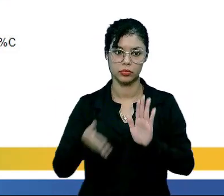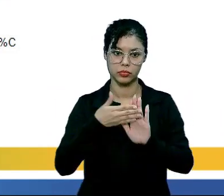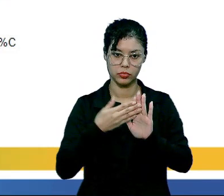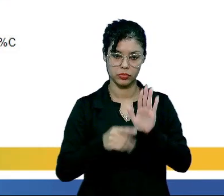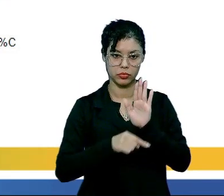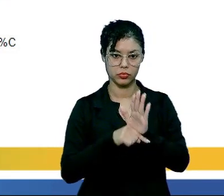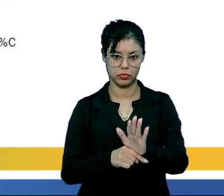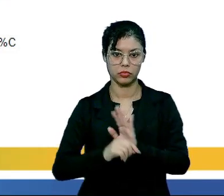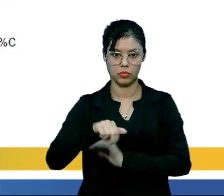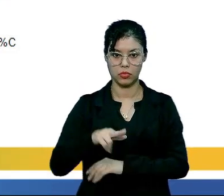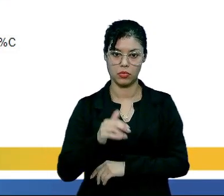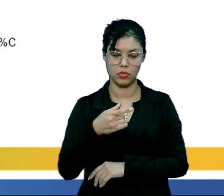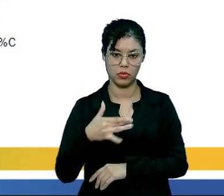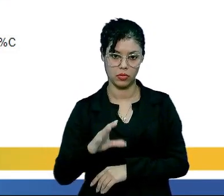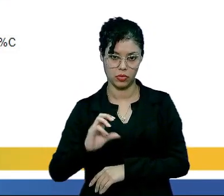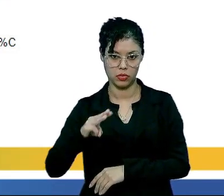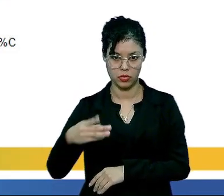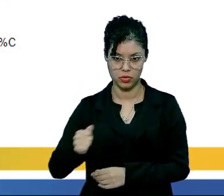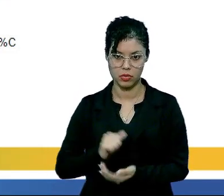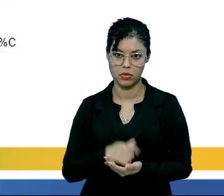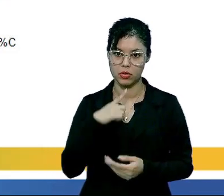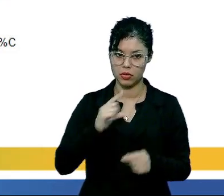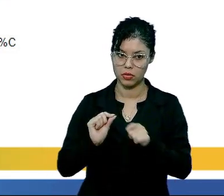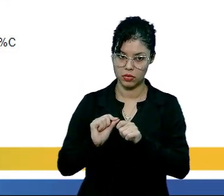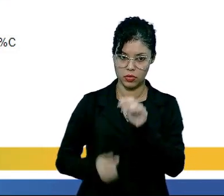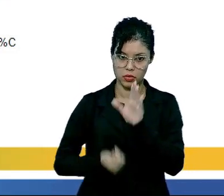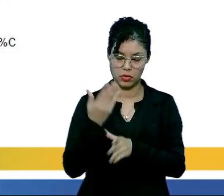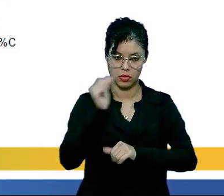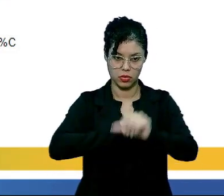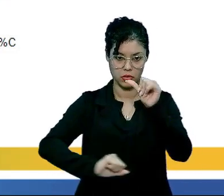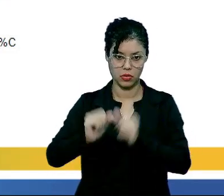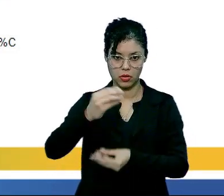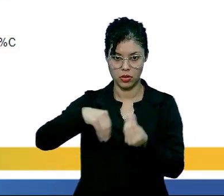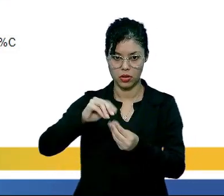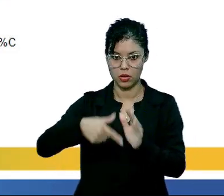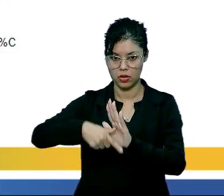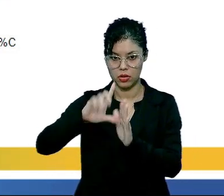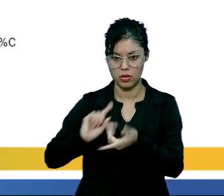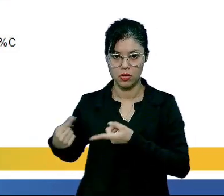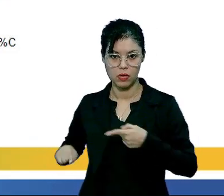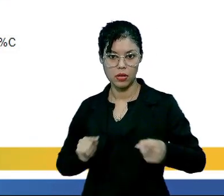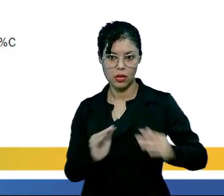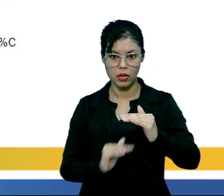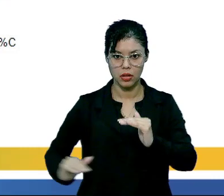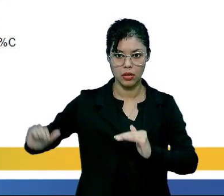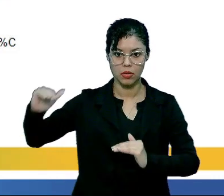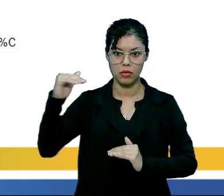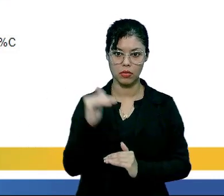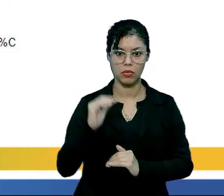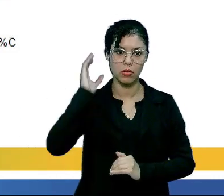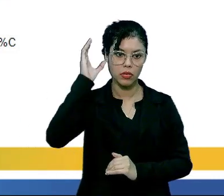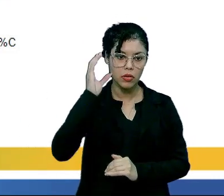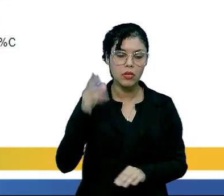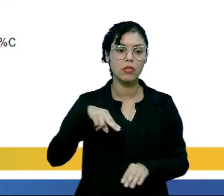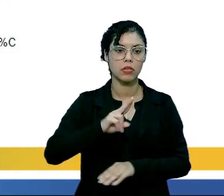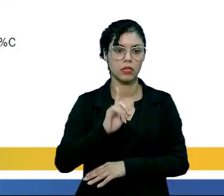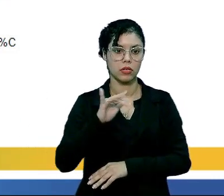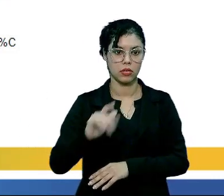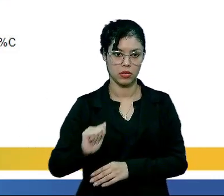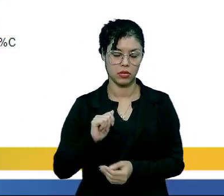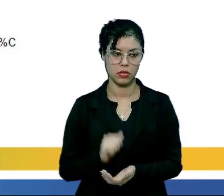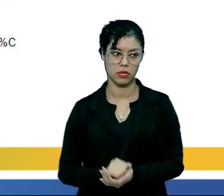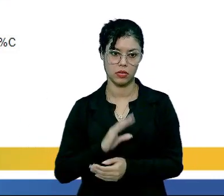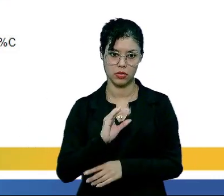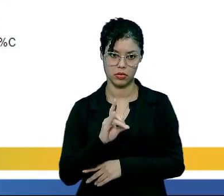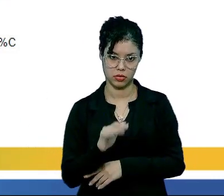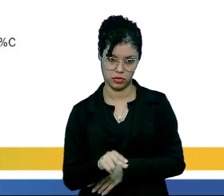Propôs que o carbonato de sódio teria sido formado através da inversão da reação anterior, provocada pela elevada concentração de